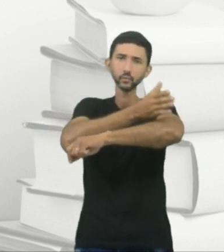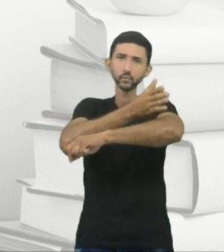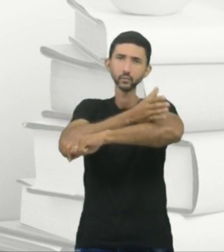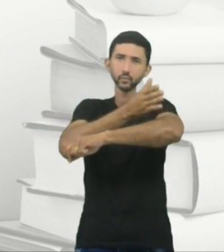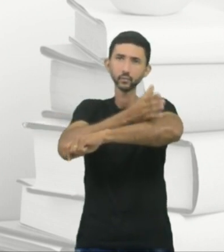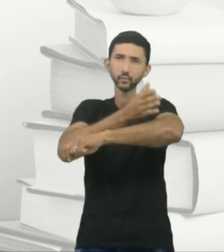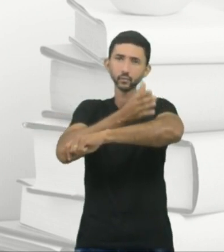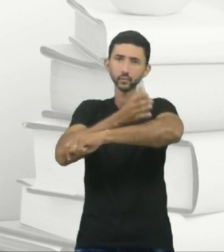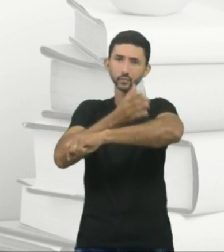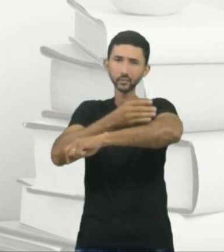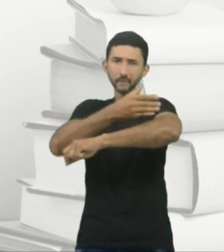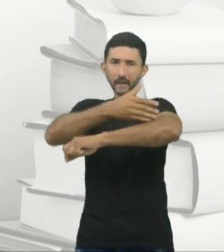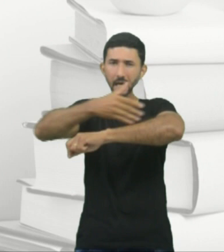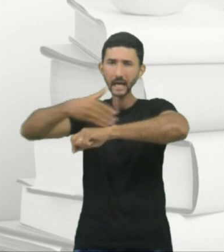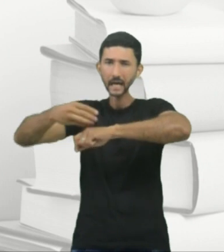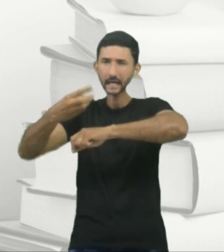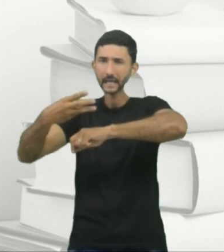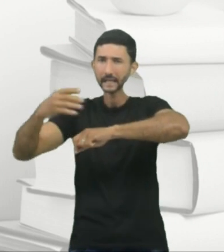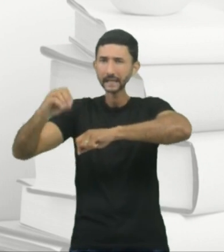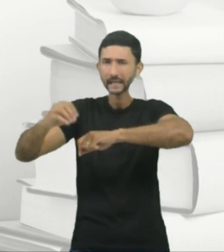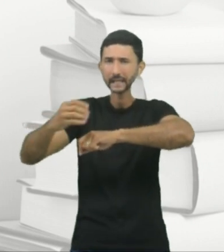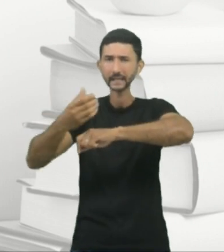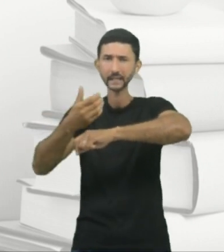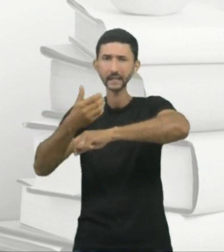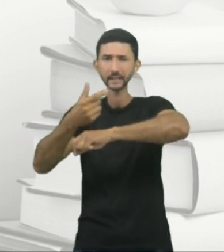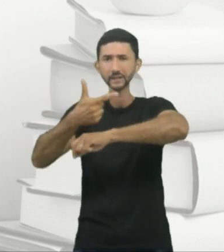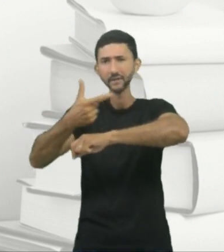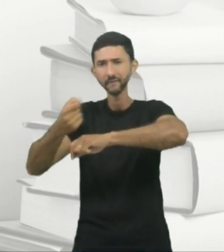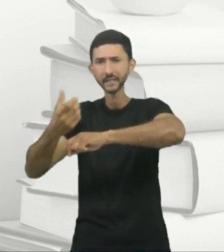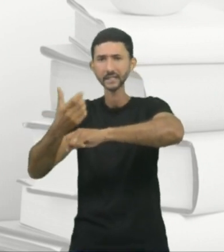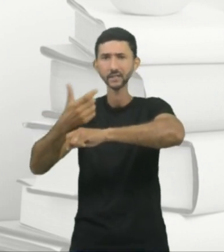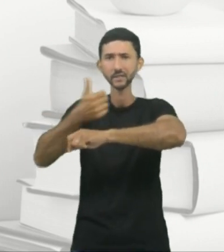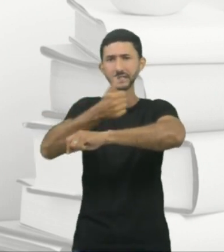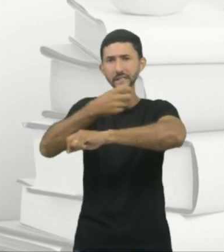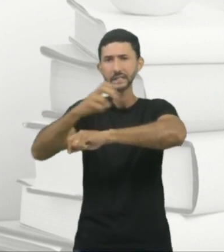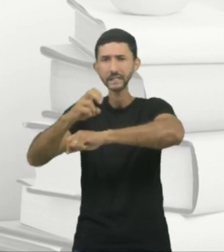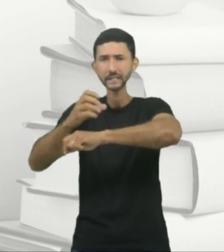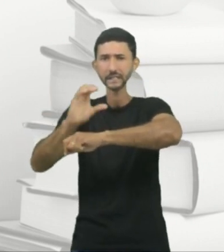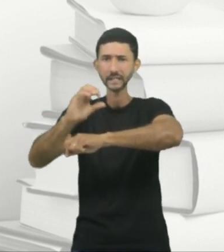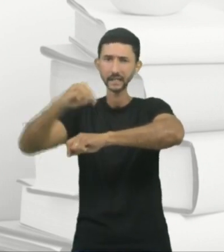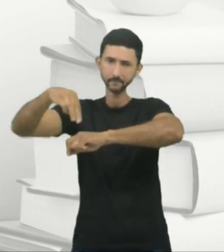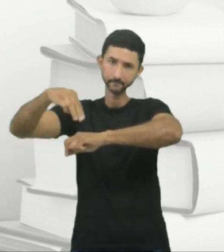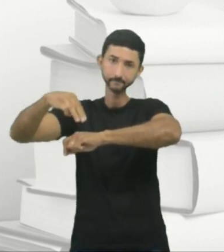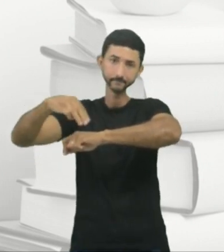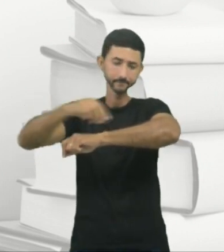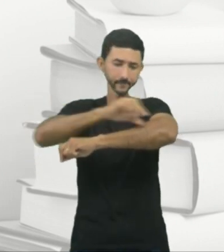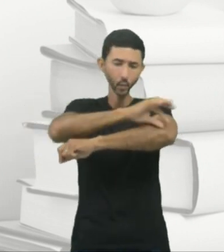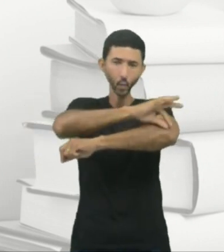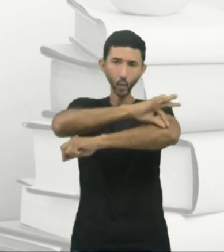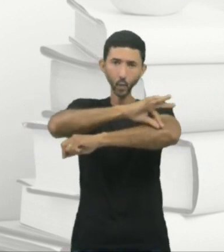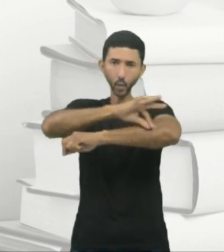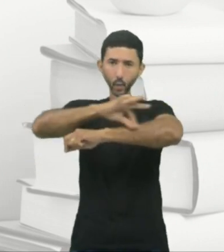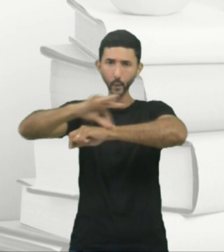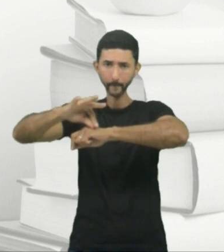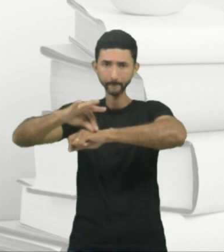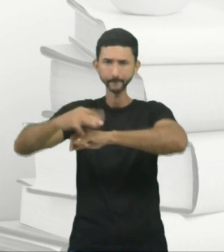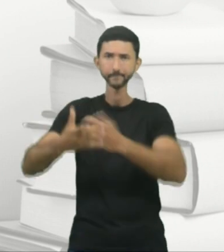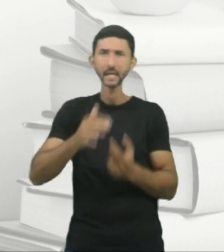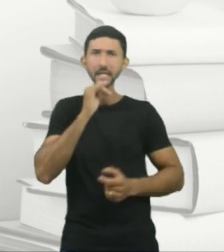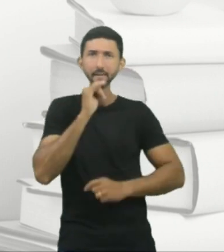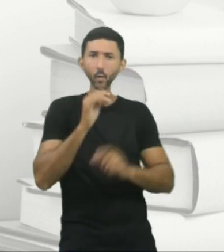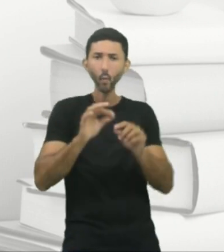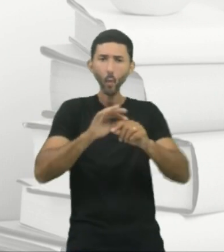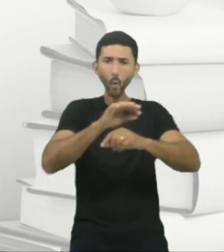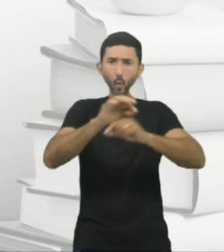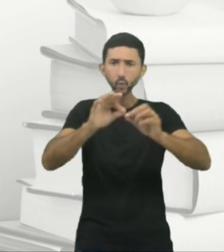uma régua de 30 centímetros, de 20, de 15. O que é que modifica aqui quando a gente vai tratar da